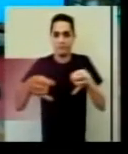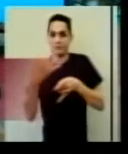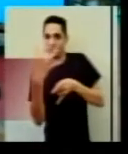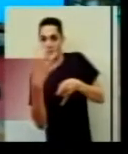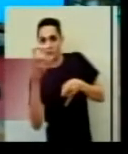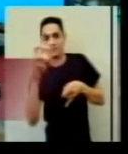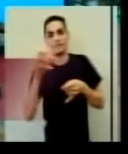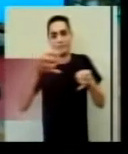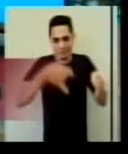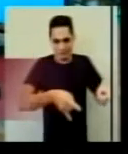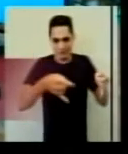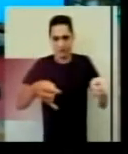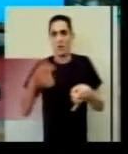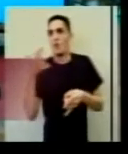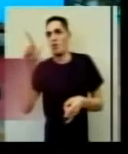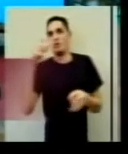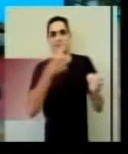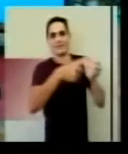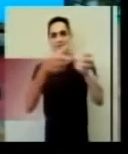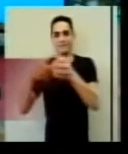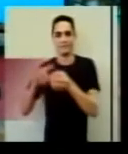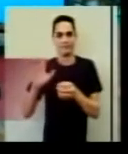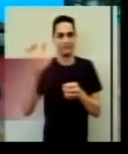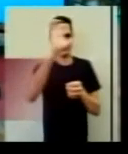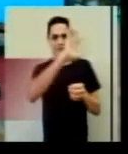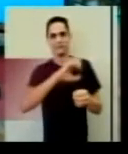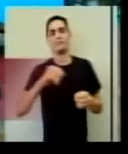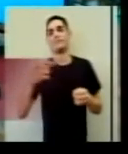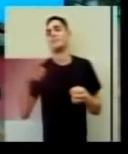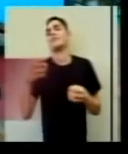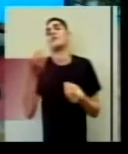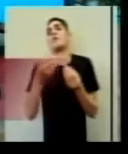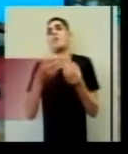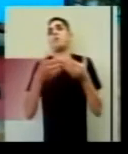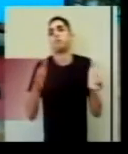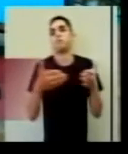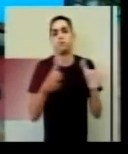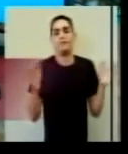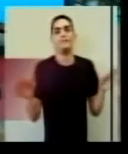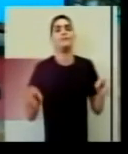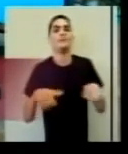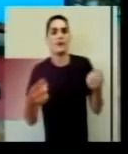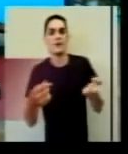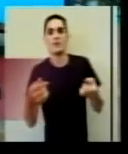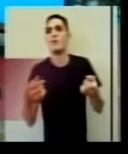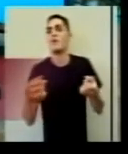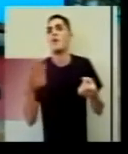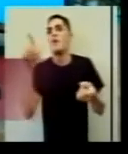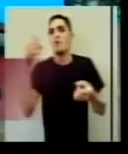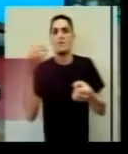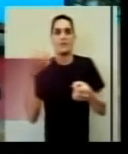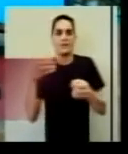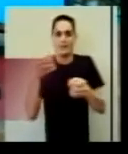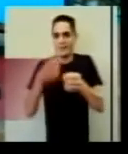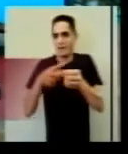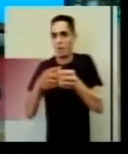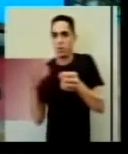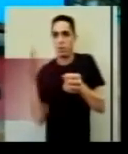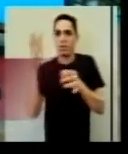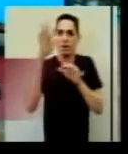45 leitos, 48 leitos. Muitas regiões não têm essa capacidade de aumento de leito. E